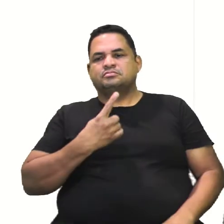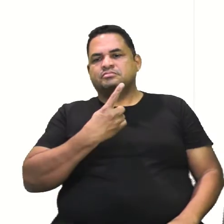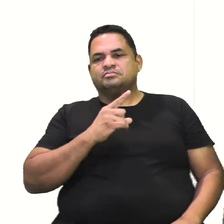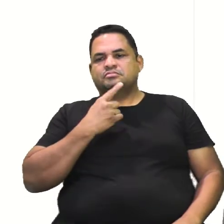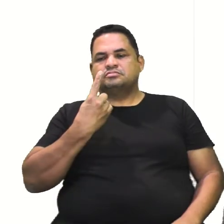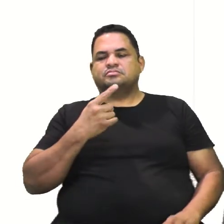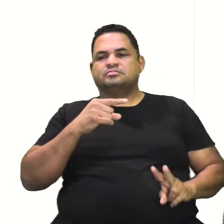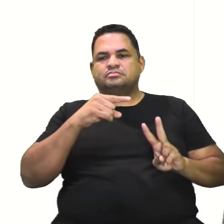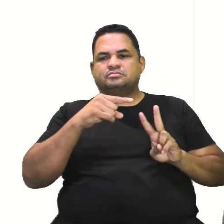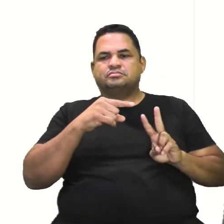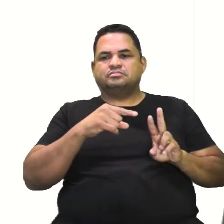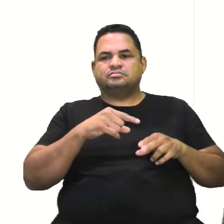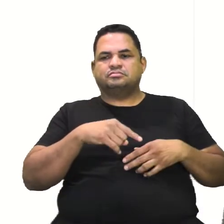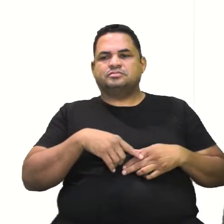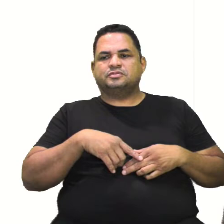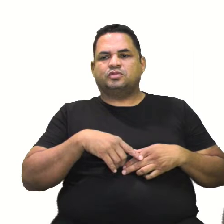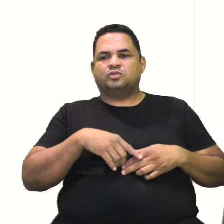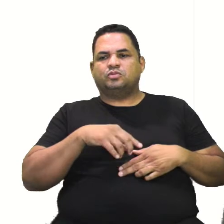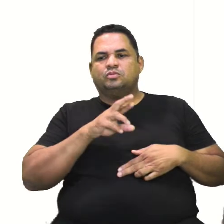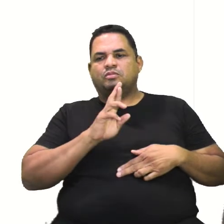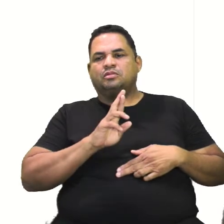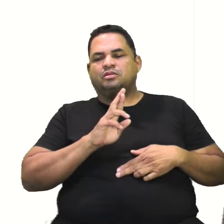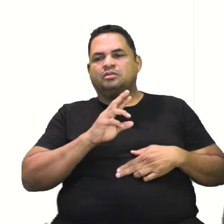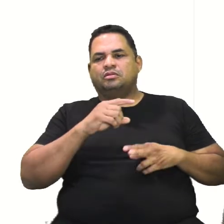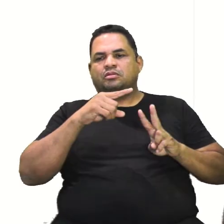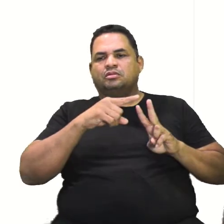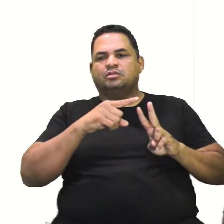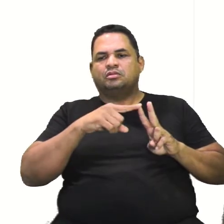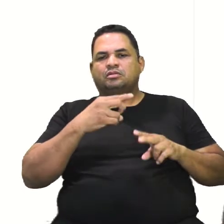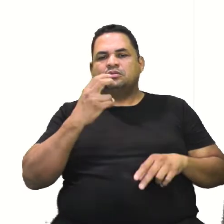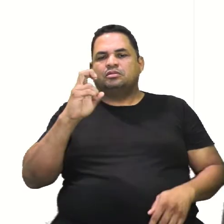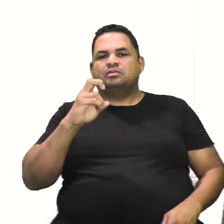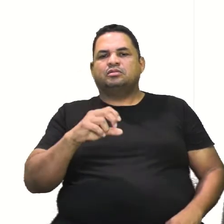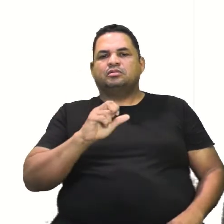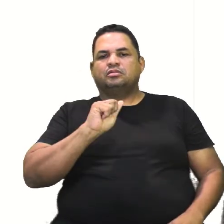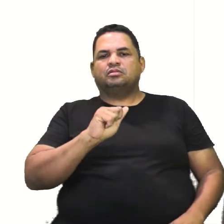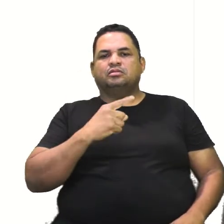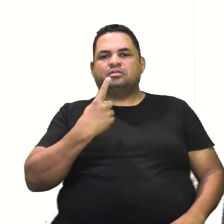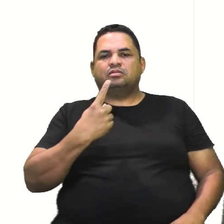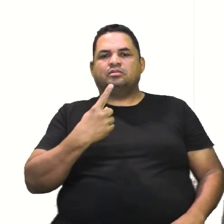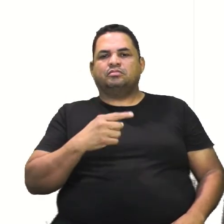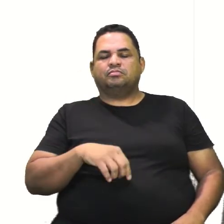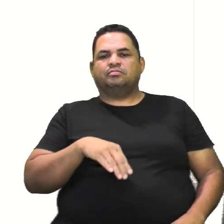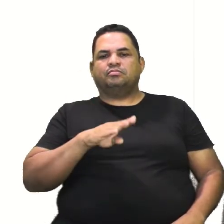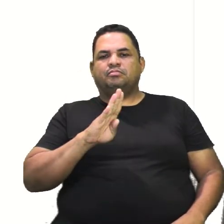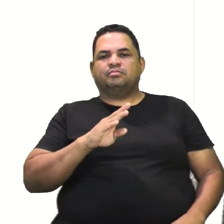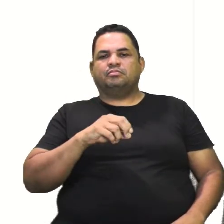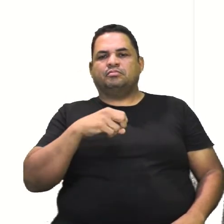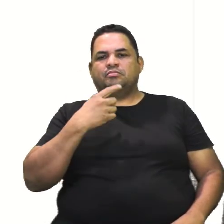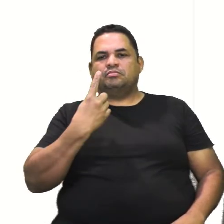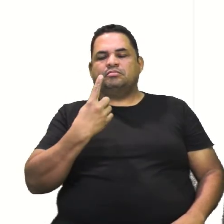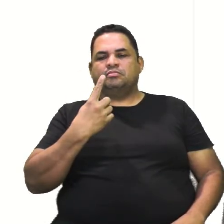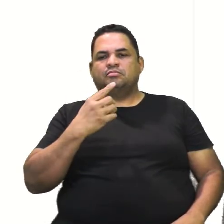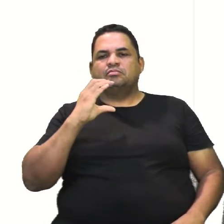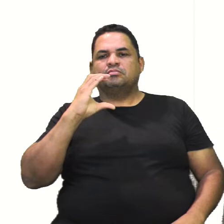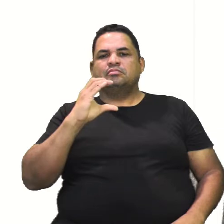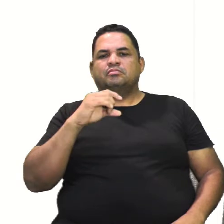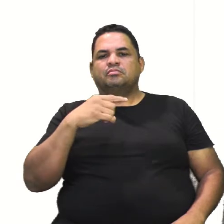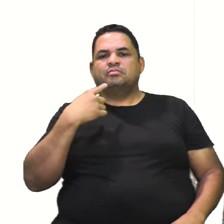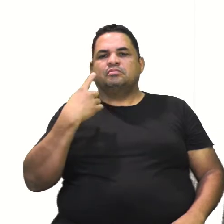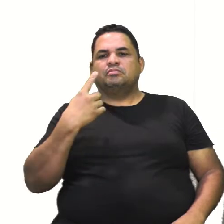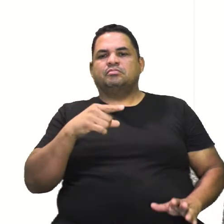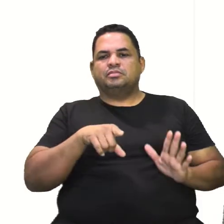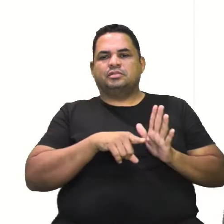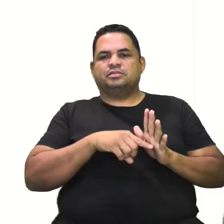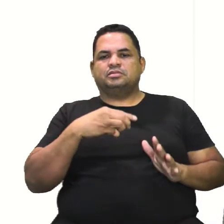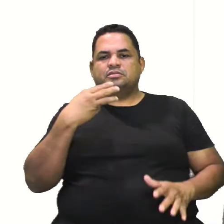é raiz de 5. Certo? O A, quem é o A? É 1. Quem é o B? É 1. E quem é o